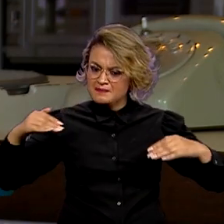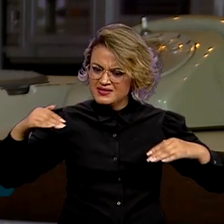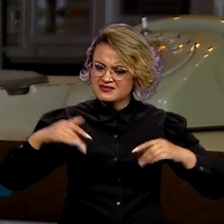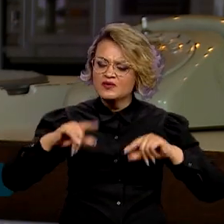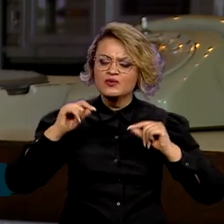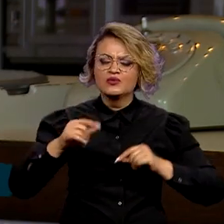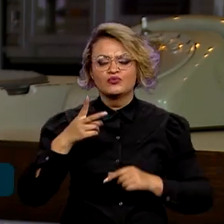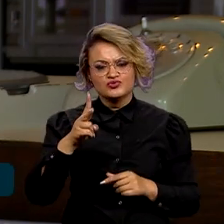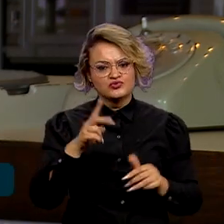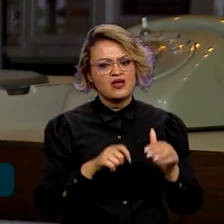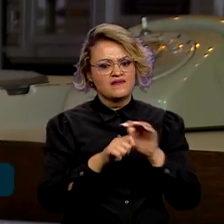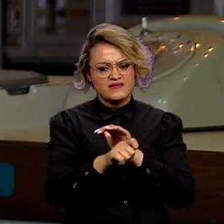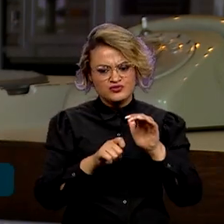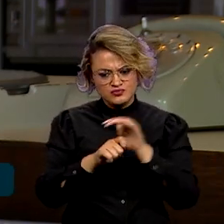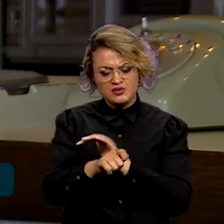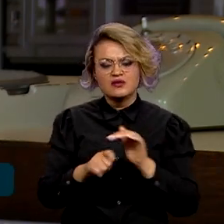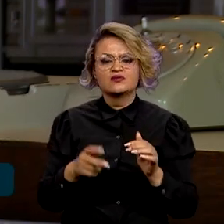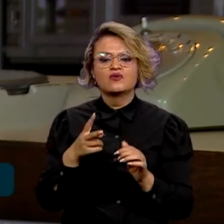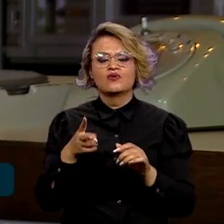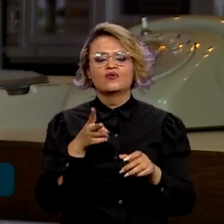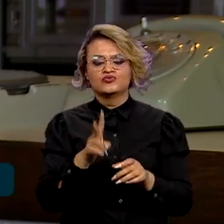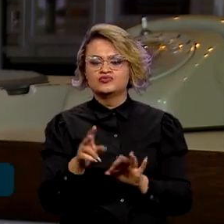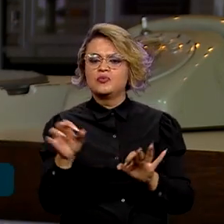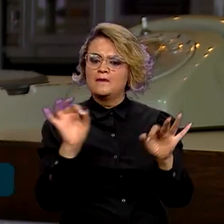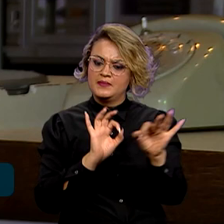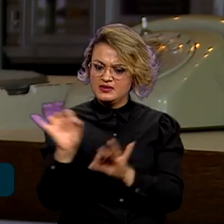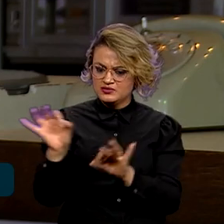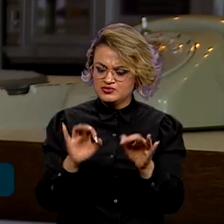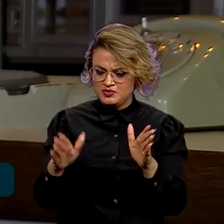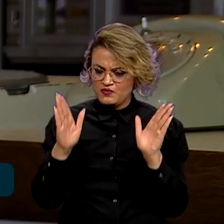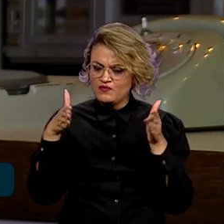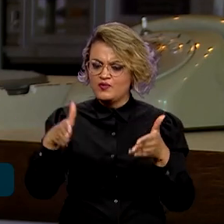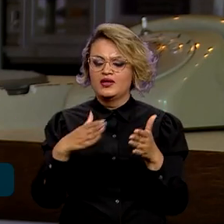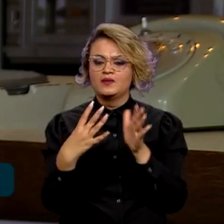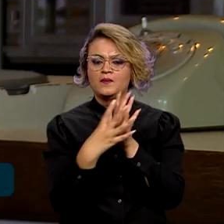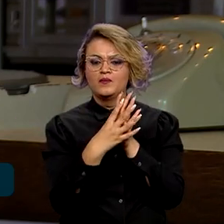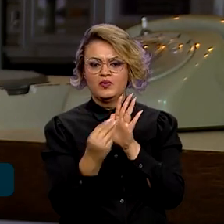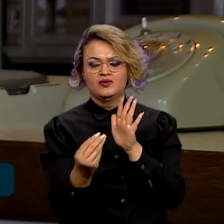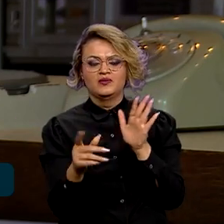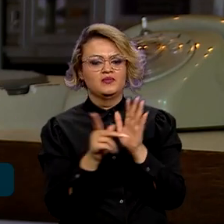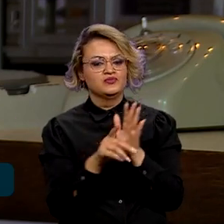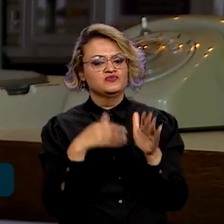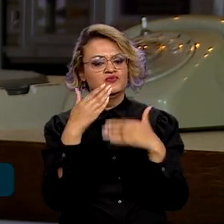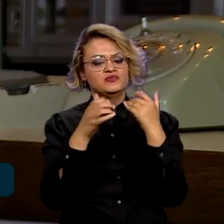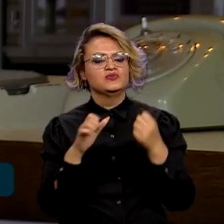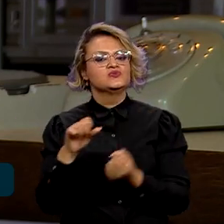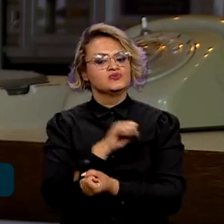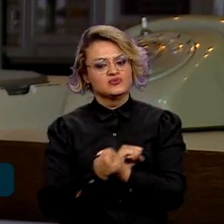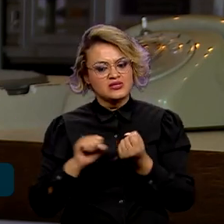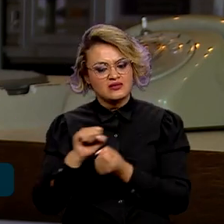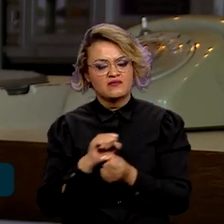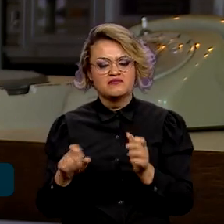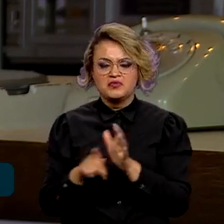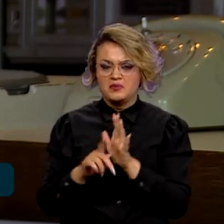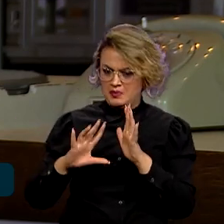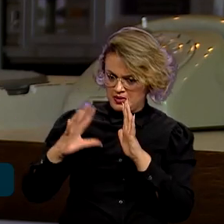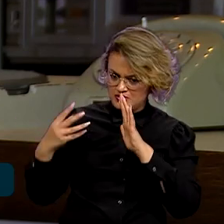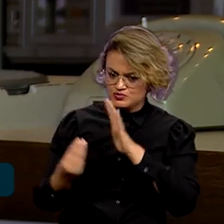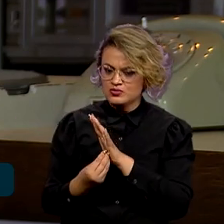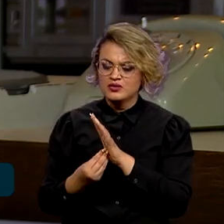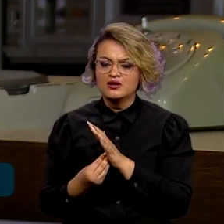é manter os investimentos, manter o planejamento na direção de um modelo de desenvolvimento sustentável para a Amazônia,